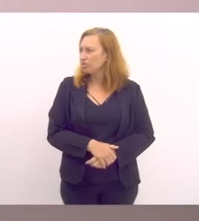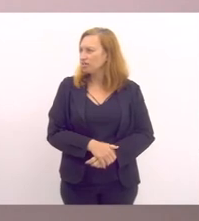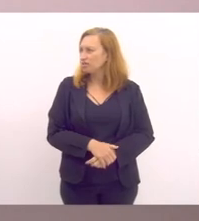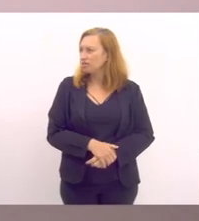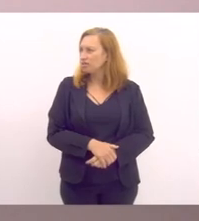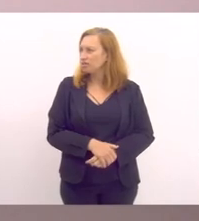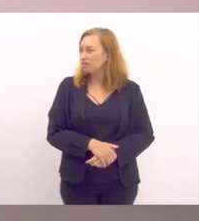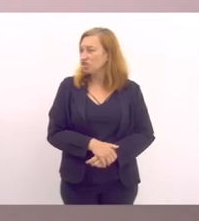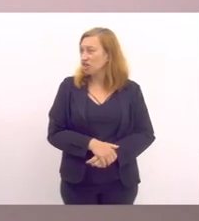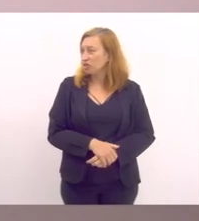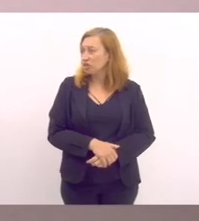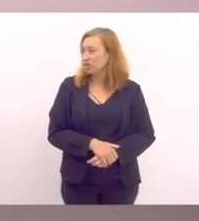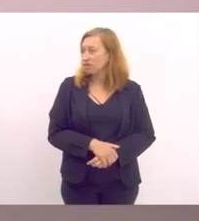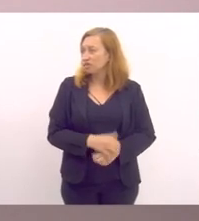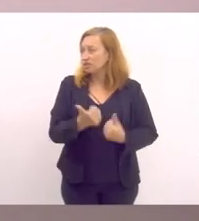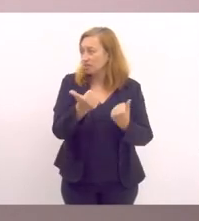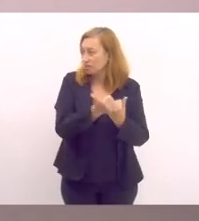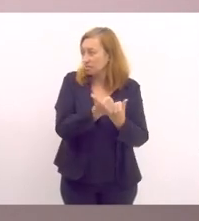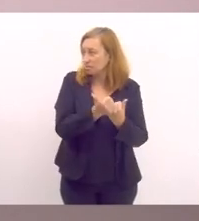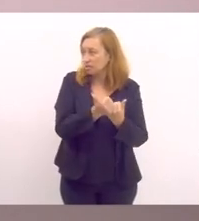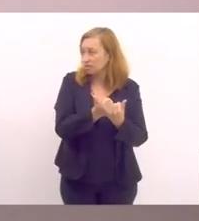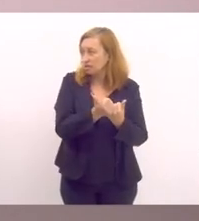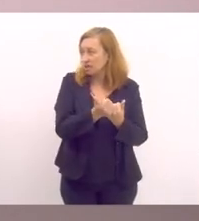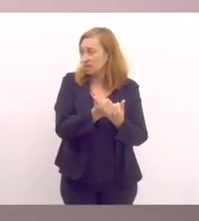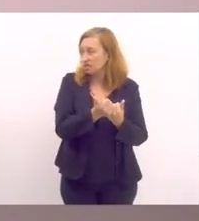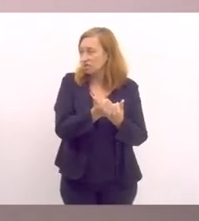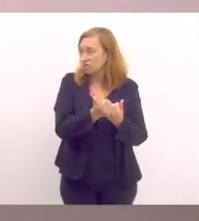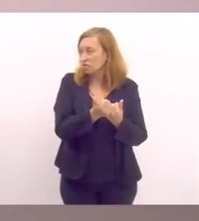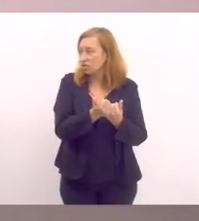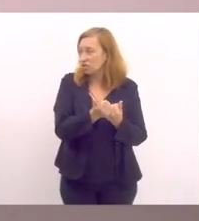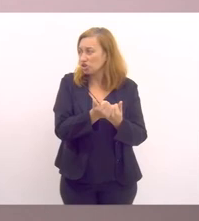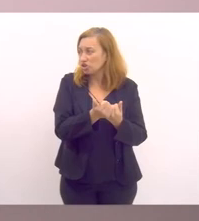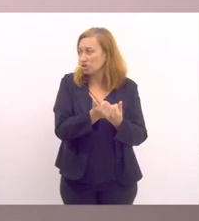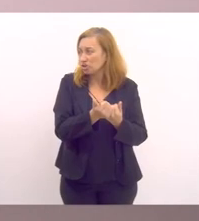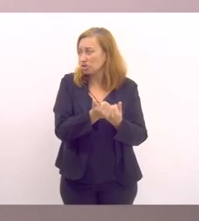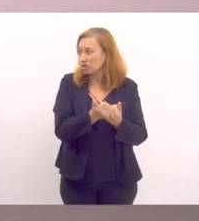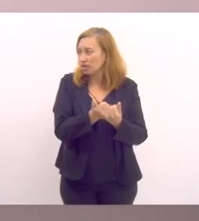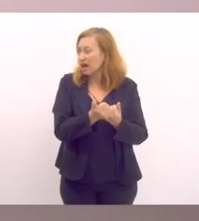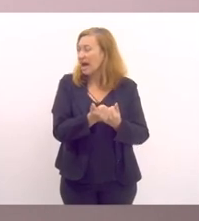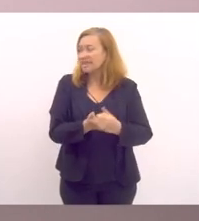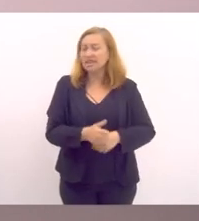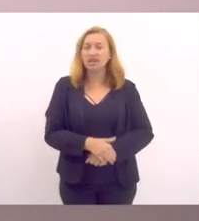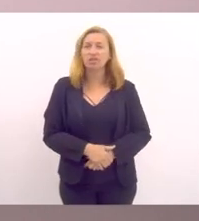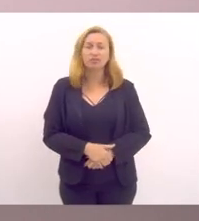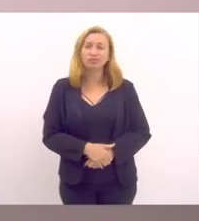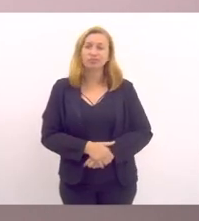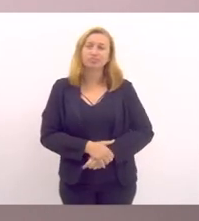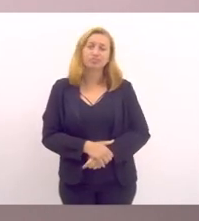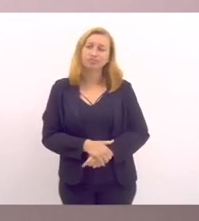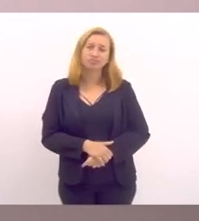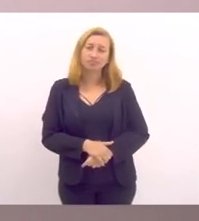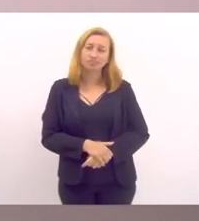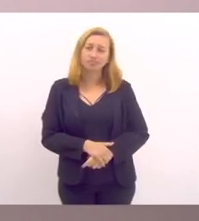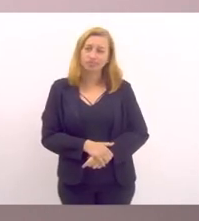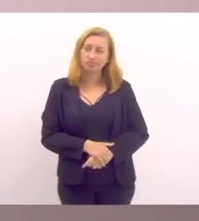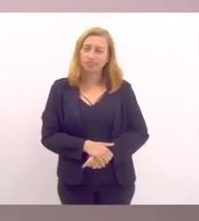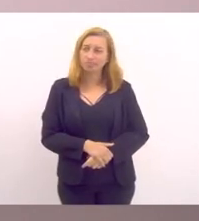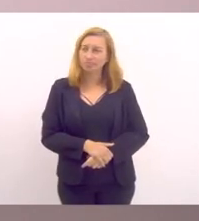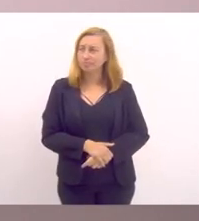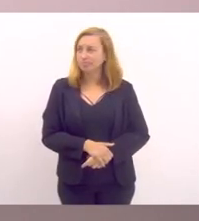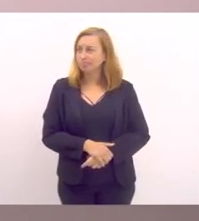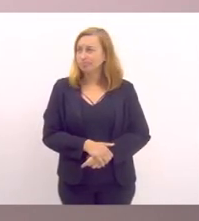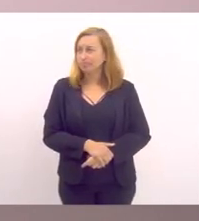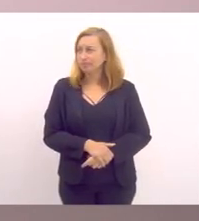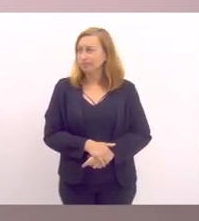apoio que dá à comissão. Teve um momento que a gente teve uma situação delicada dentro da Secretaria de Turismo, que foi a questão que o ICMBio